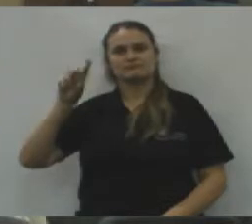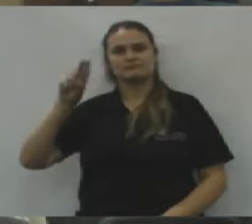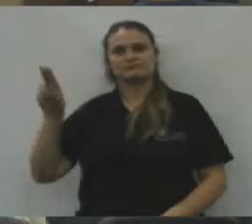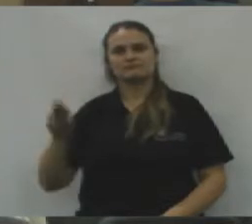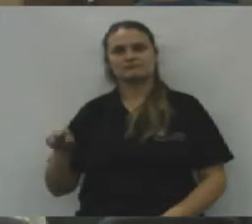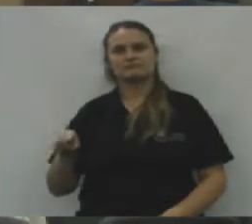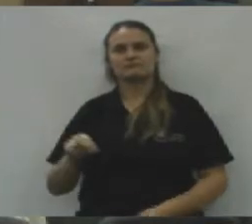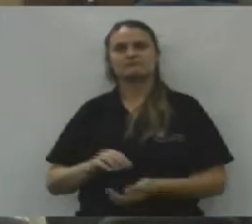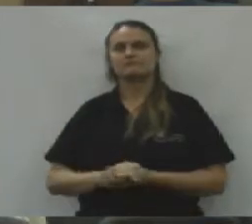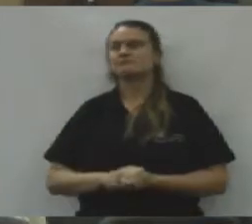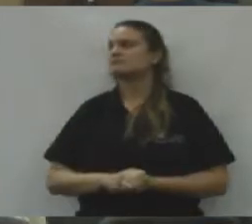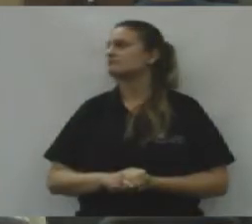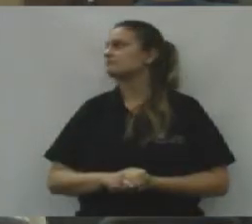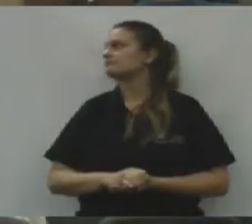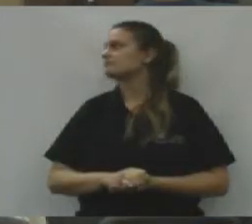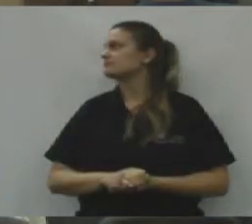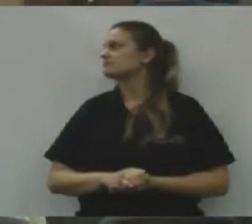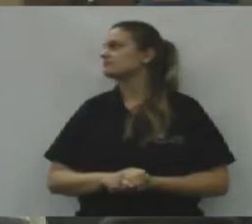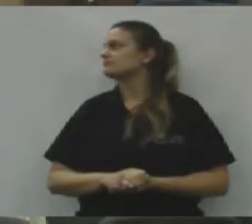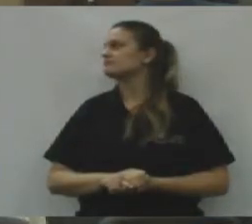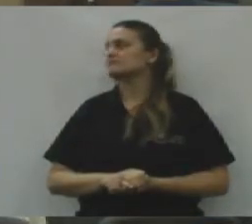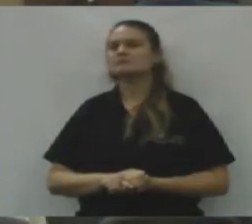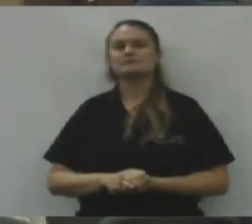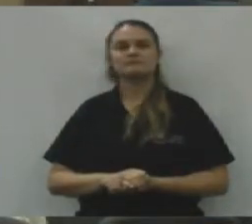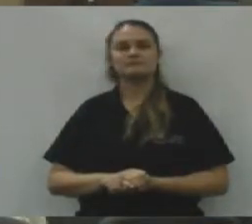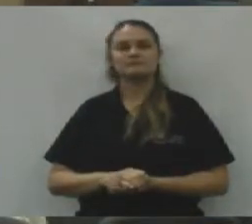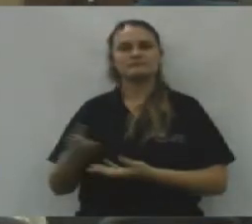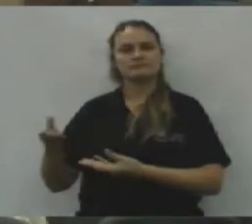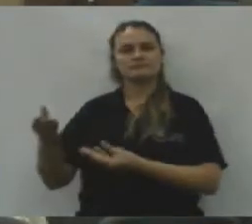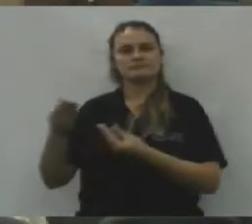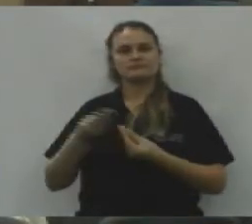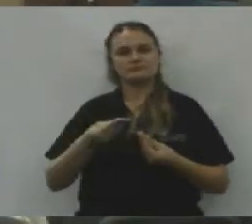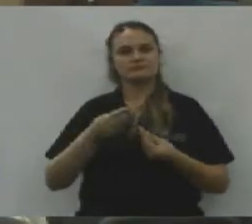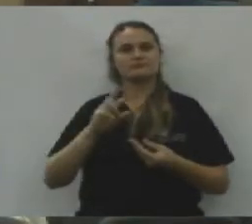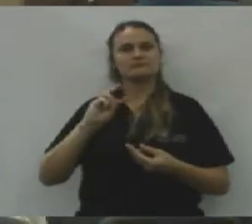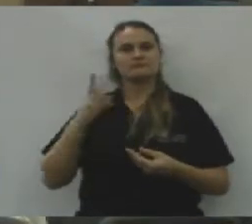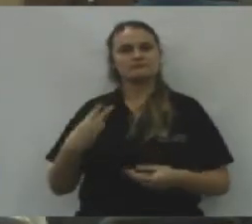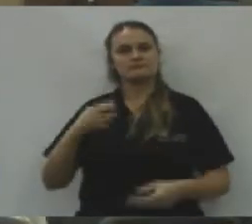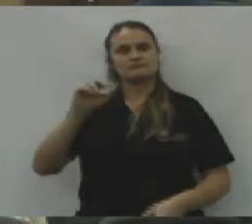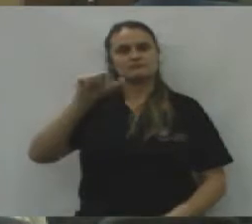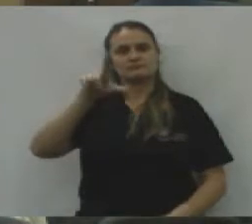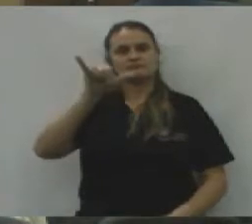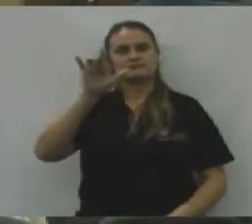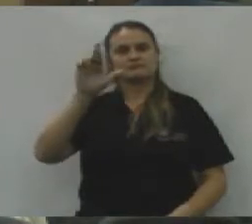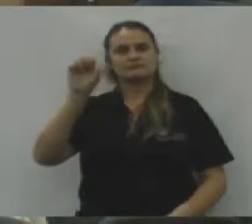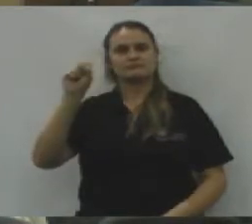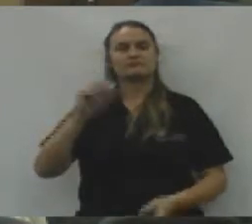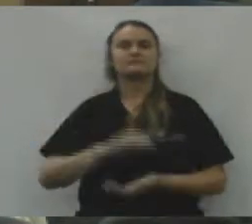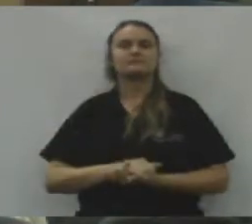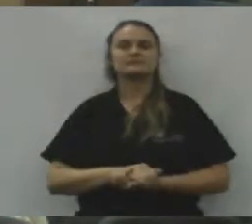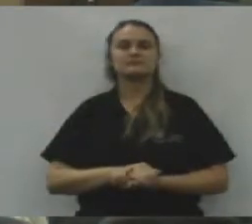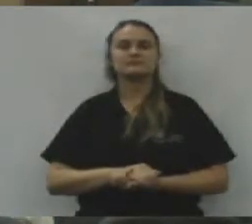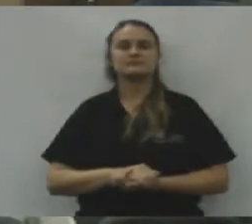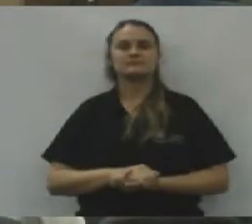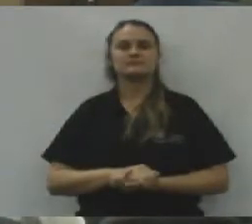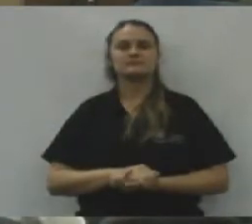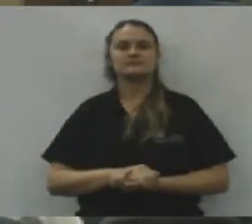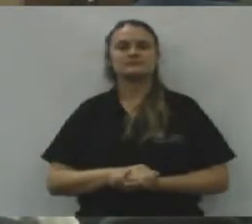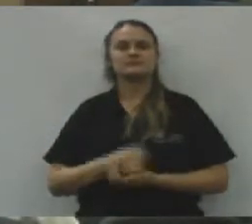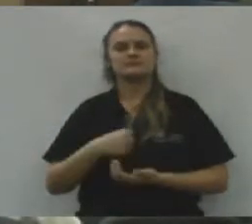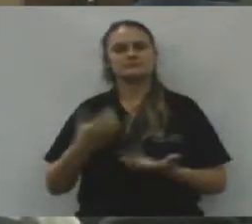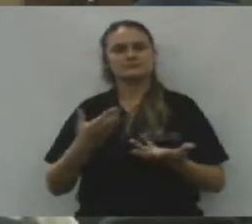vereador Juarez. Assumo a presidência e passo a palavra ao vereador Almires Bugai Filho.